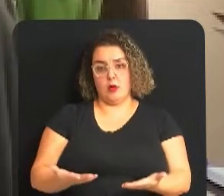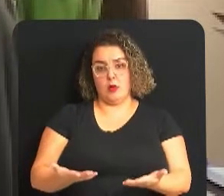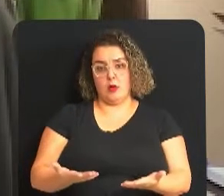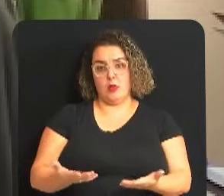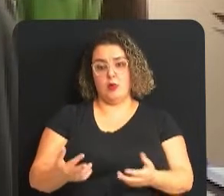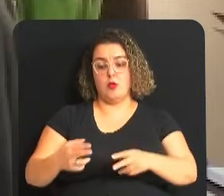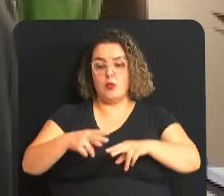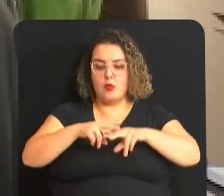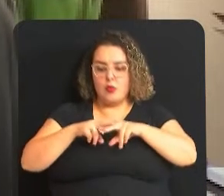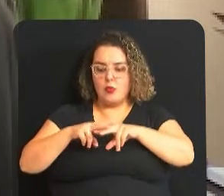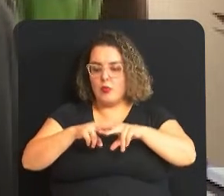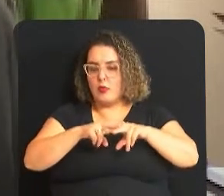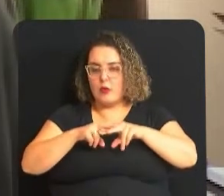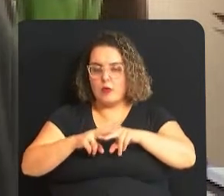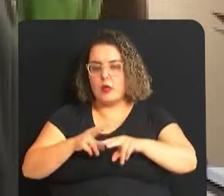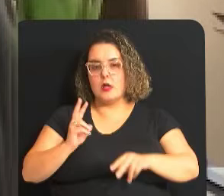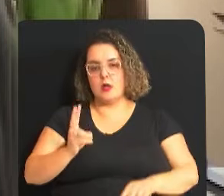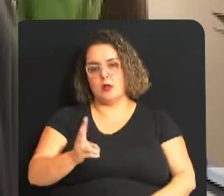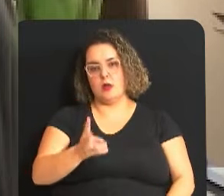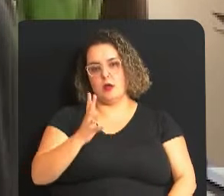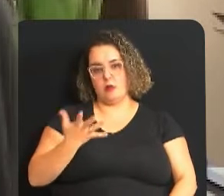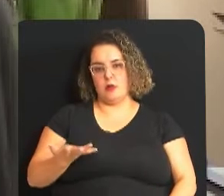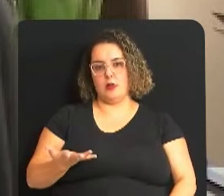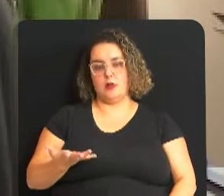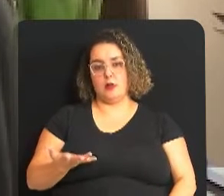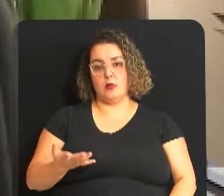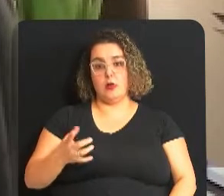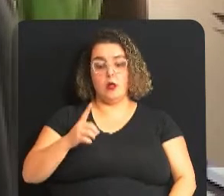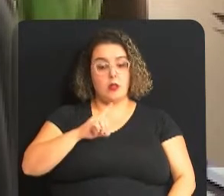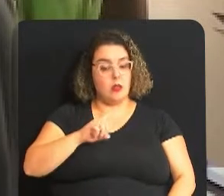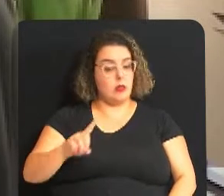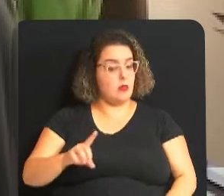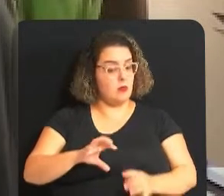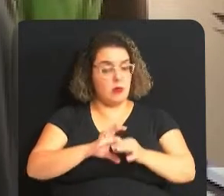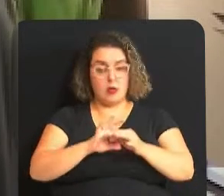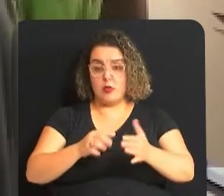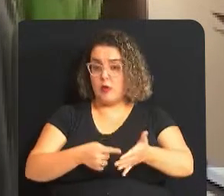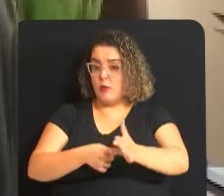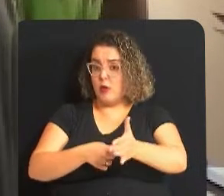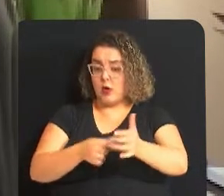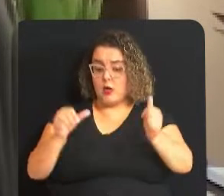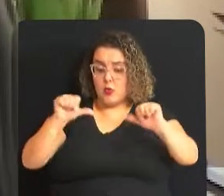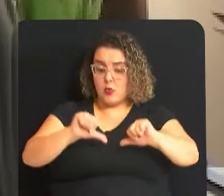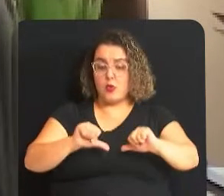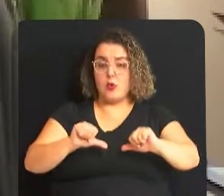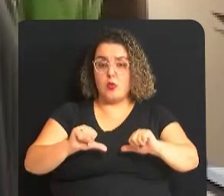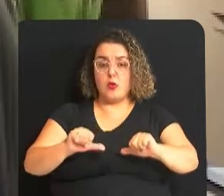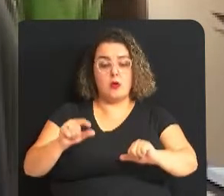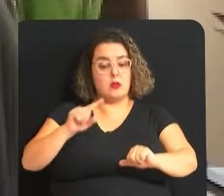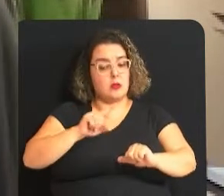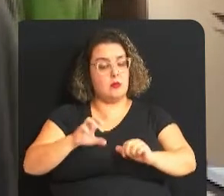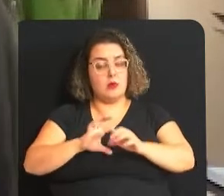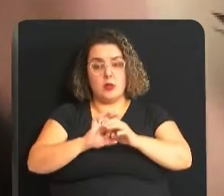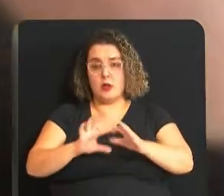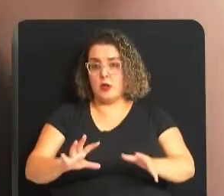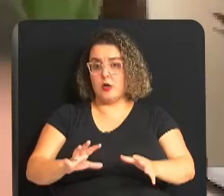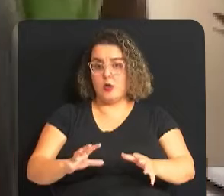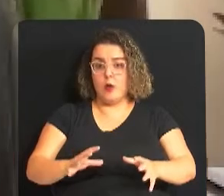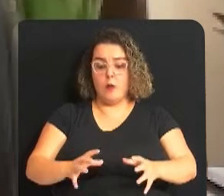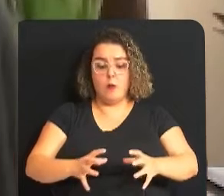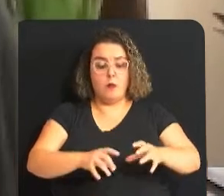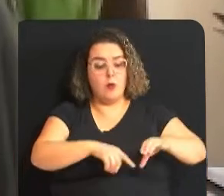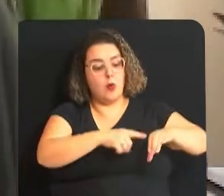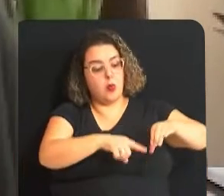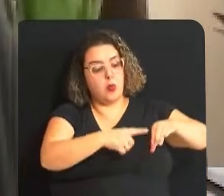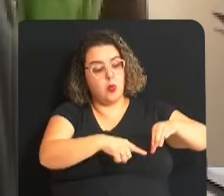revisão preventiva. Você não vai deixar o motor enguiçar, você não vai deixar a pressão dos pneus ficar